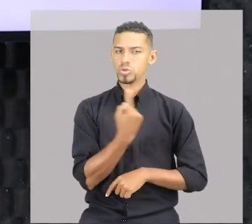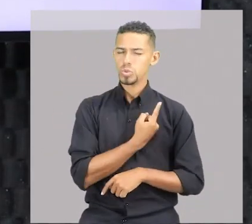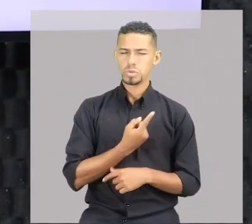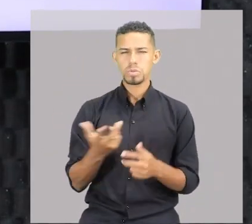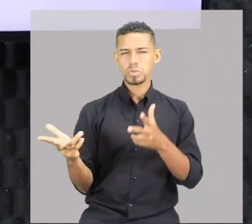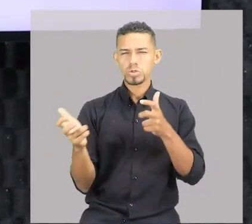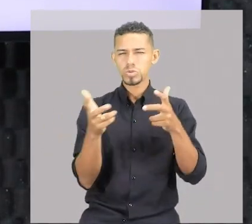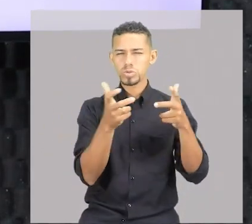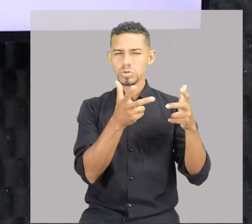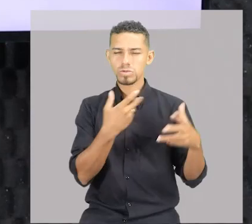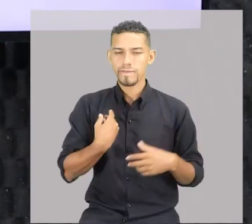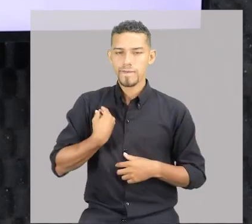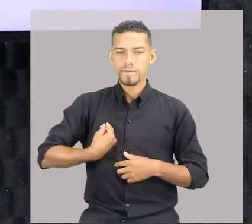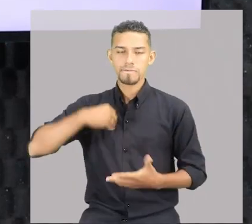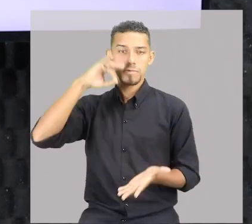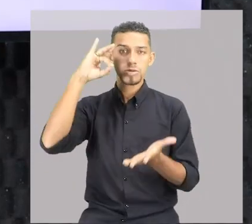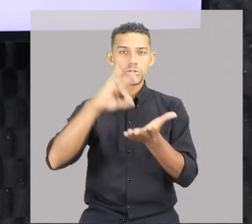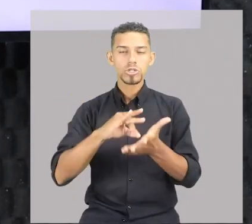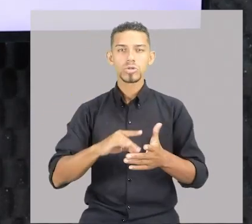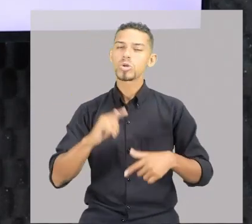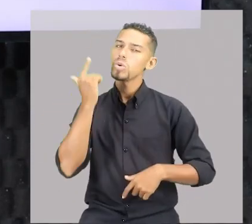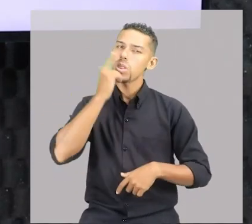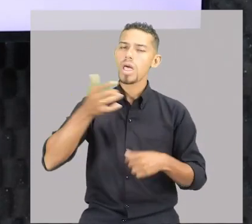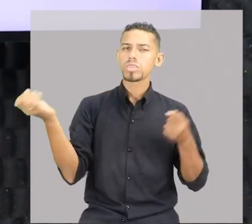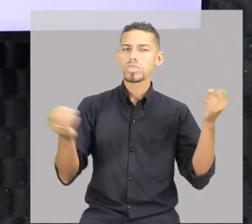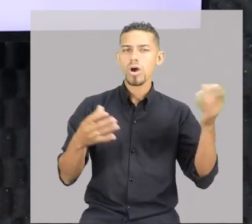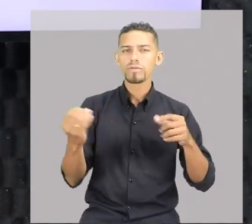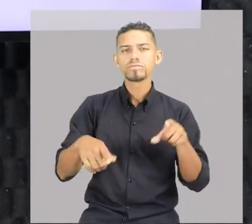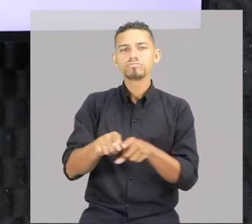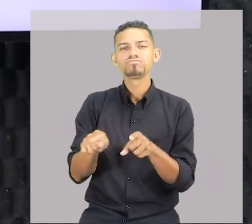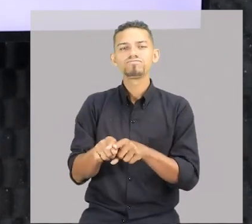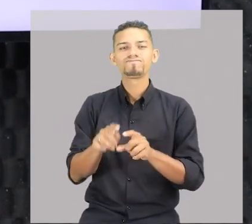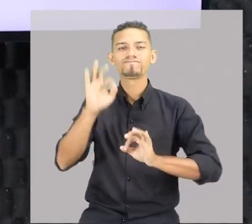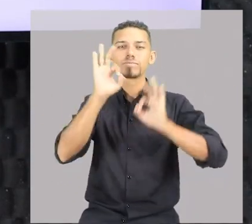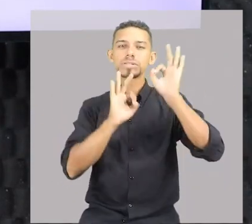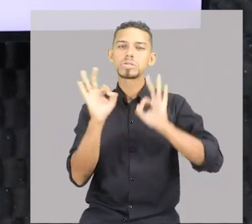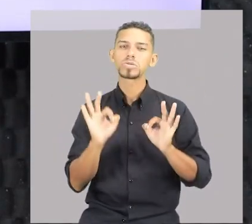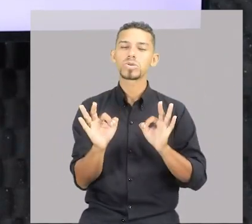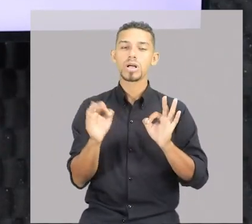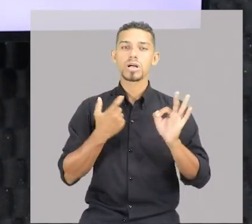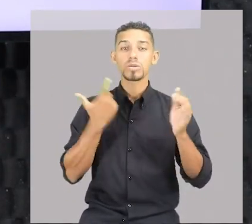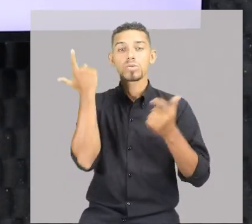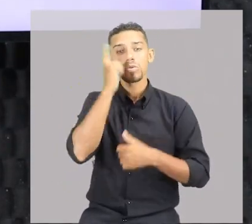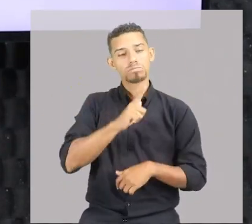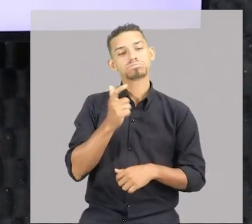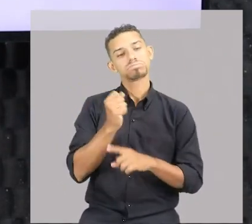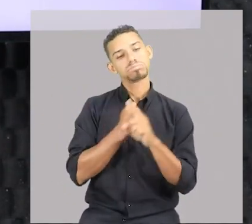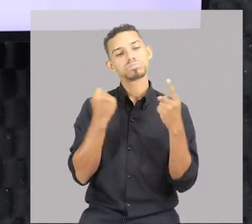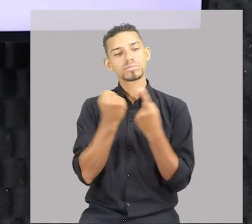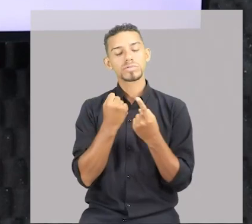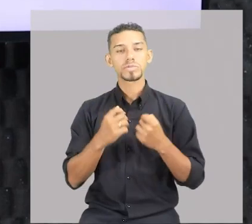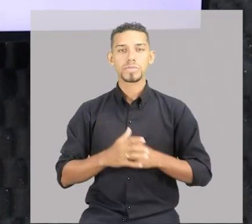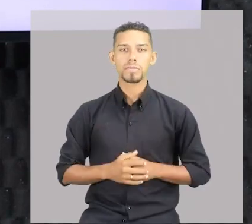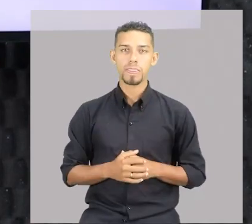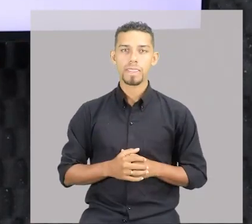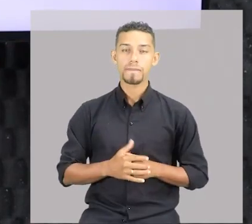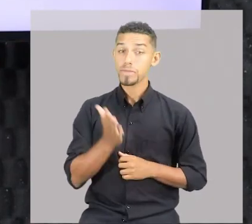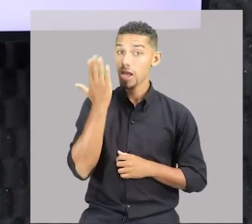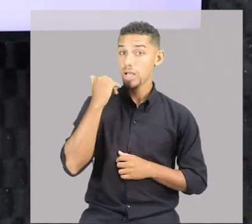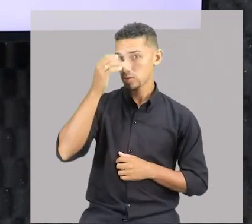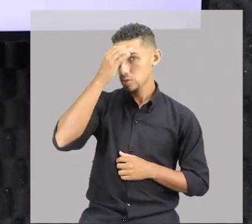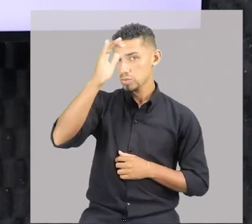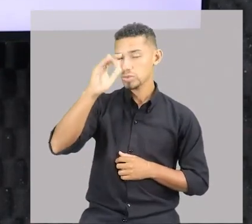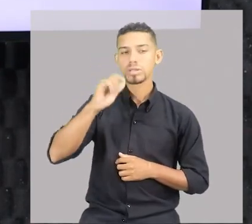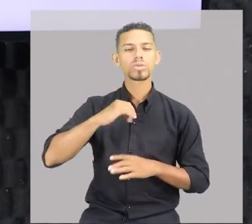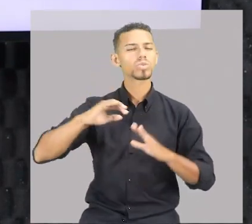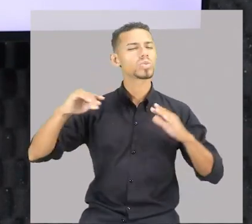a realidade e produzimos também novas maneiras, novas formas de interpretação social. Tá? Então a cultura ela tem a ver